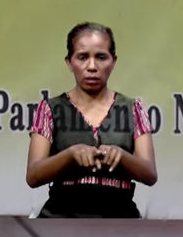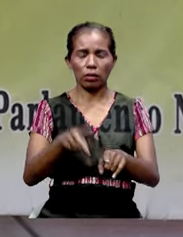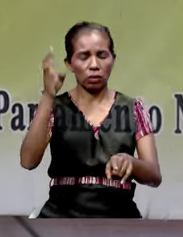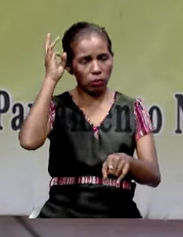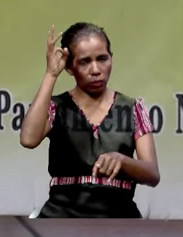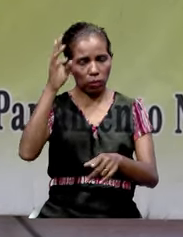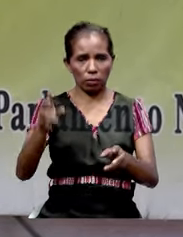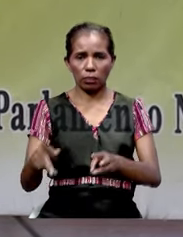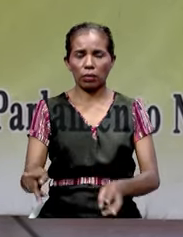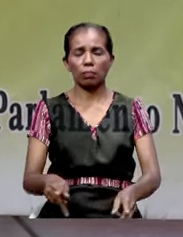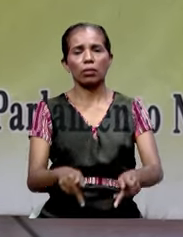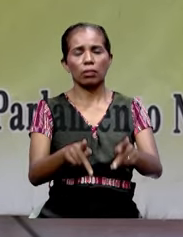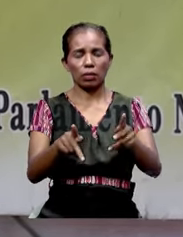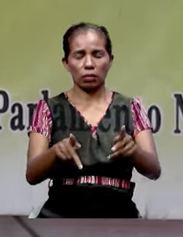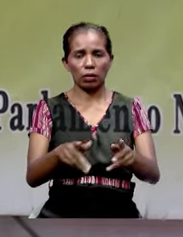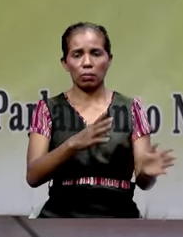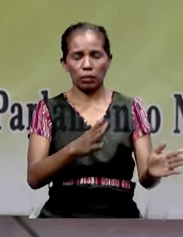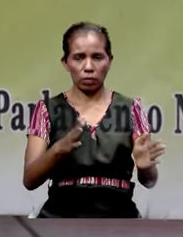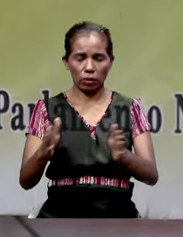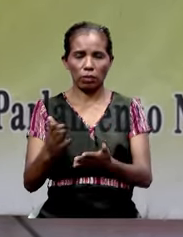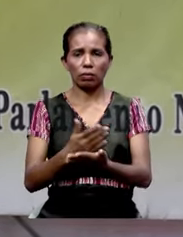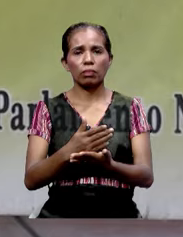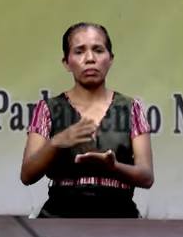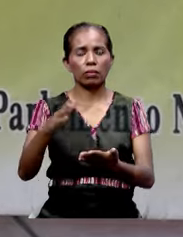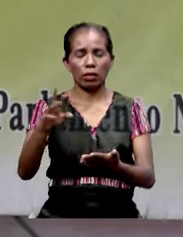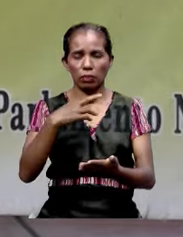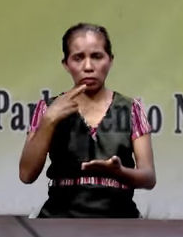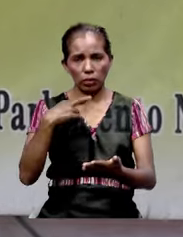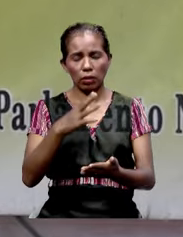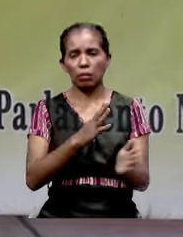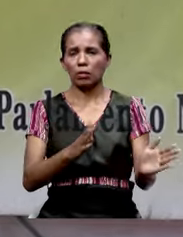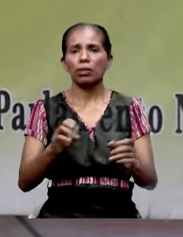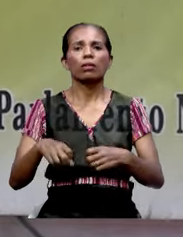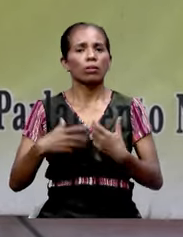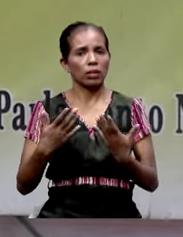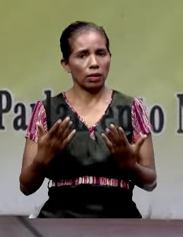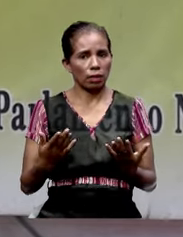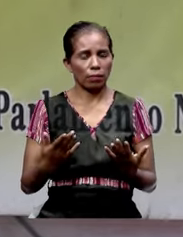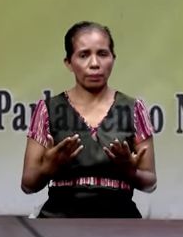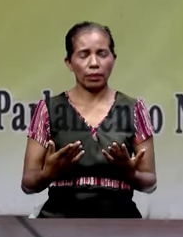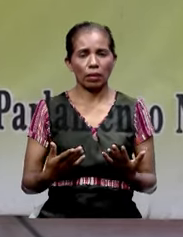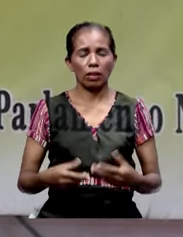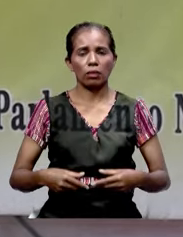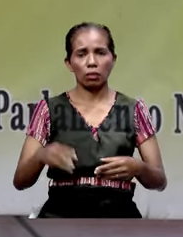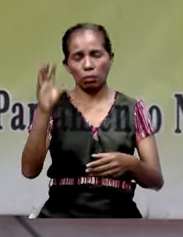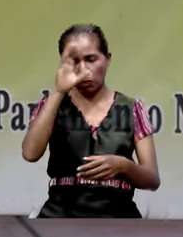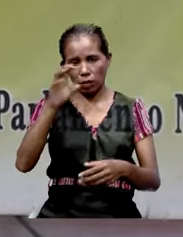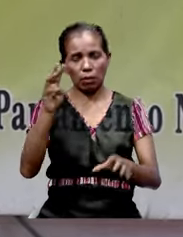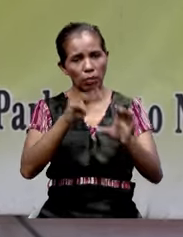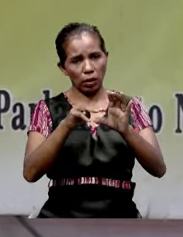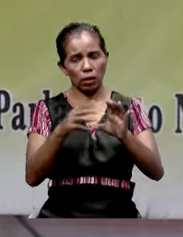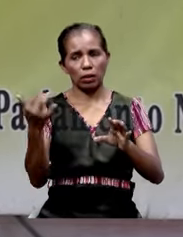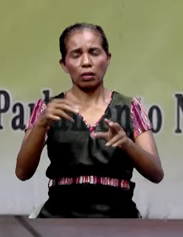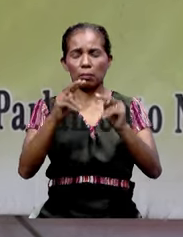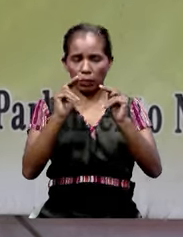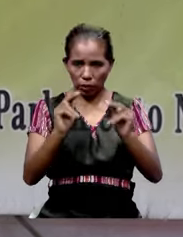público nenian e processo de distribuição car e processo de un sama ka identifica mercado sir nebe